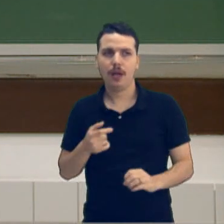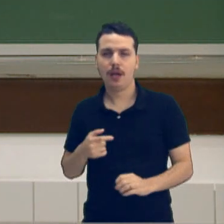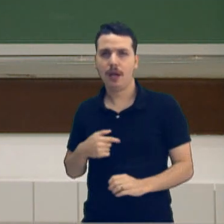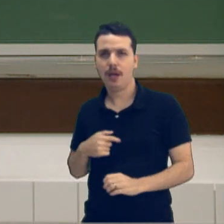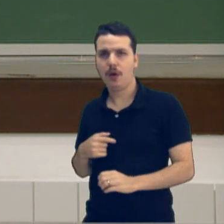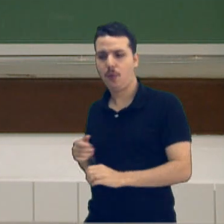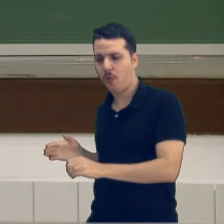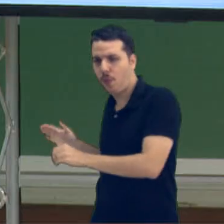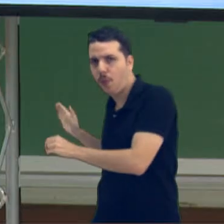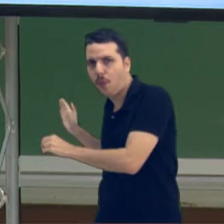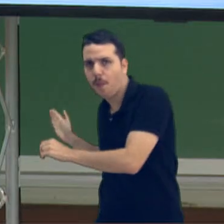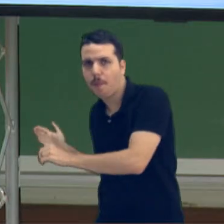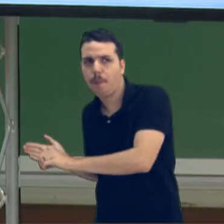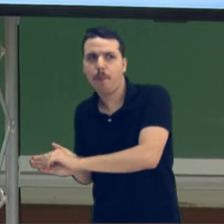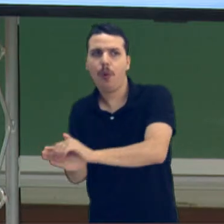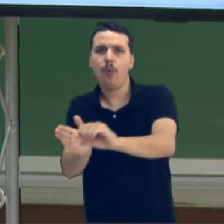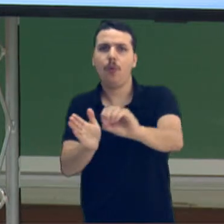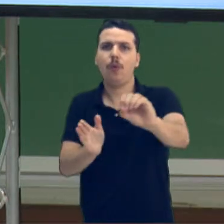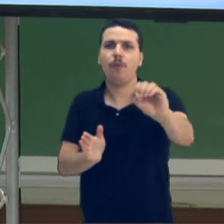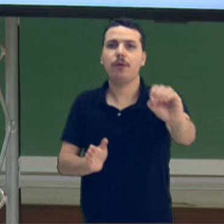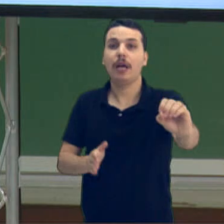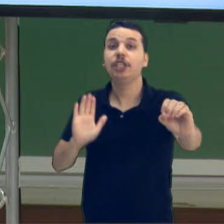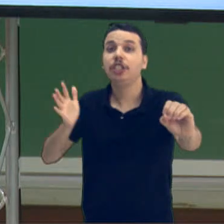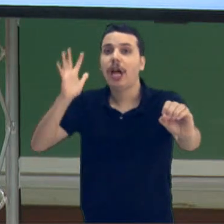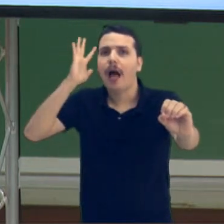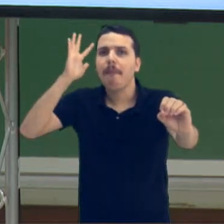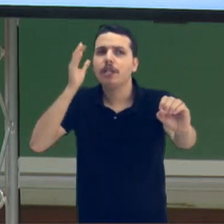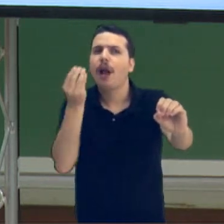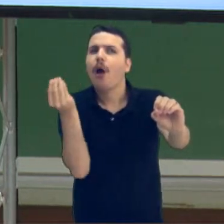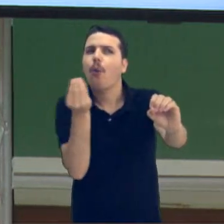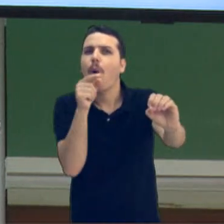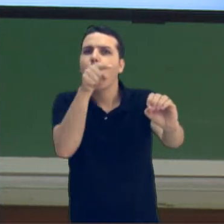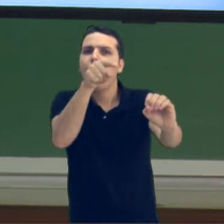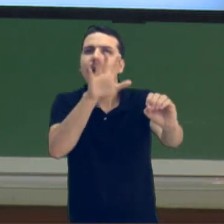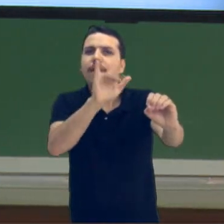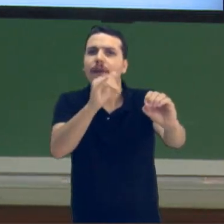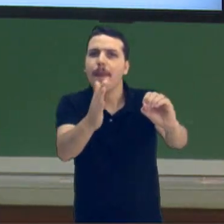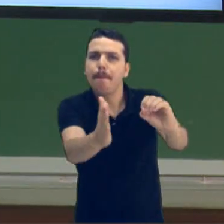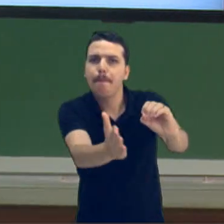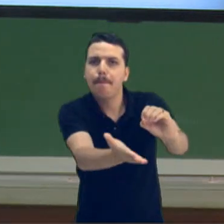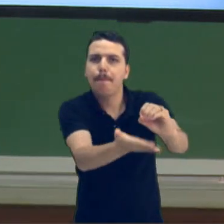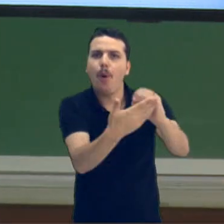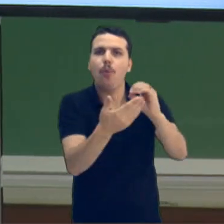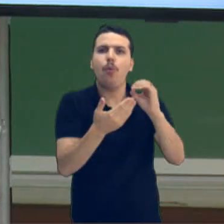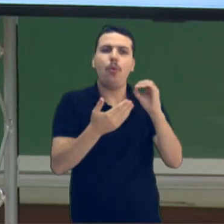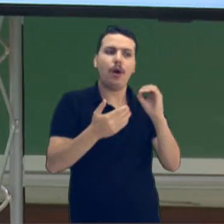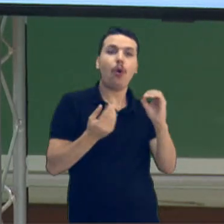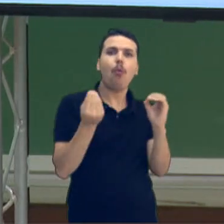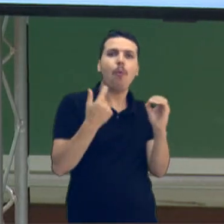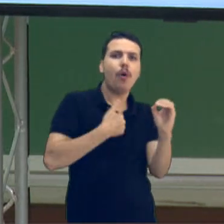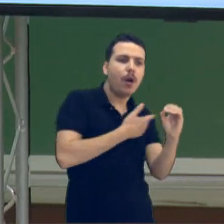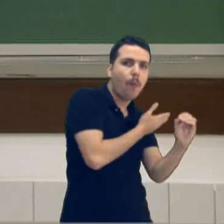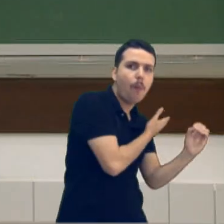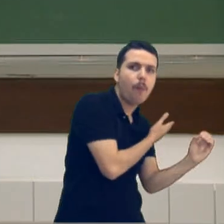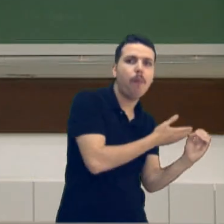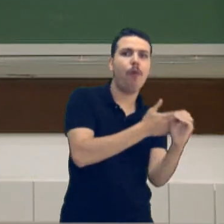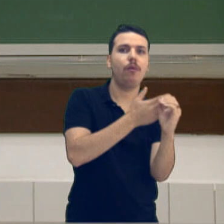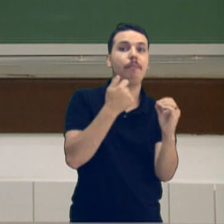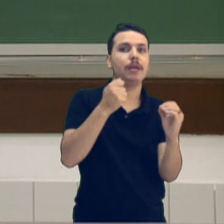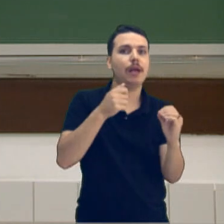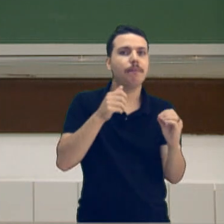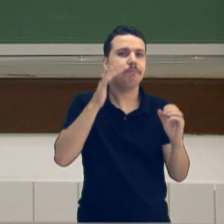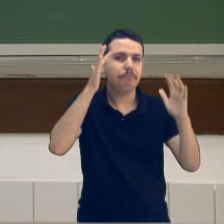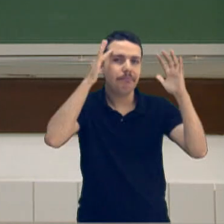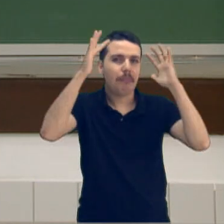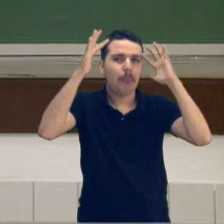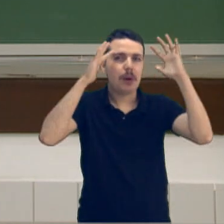fazendo o golpe aqui, você já tem que imaginar como que ele vai receber e como que você vai devolver, né? Então isso é uma antecipação,